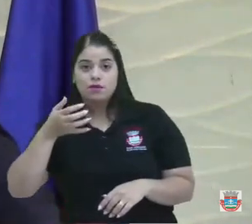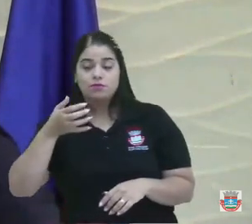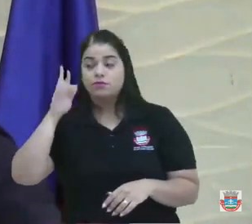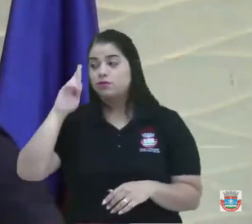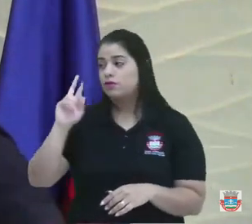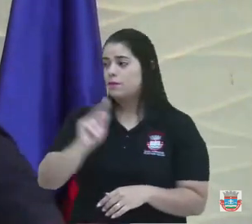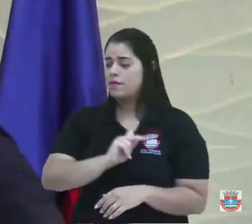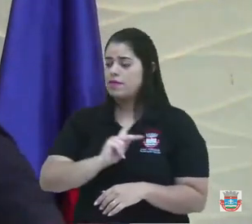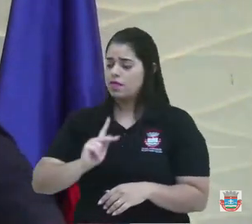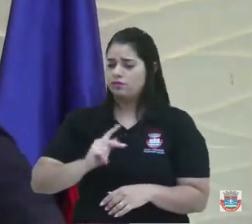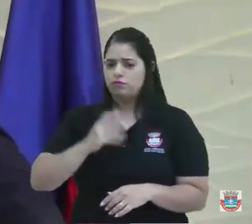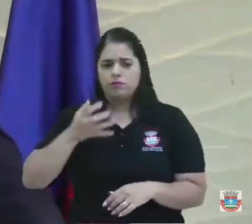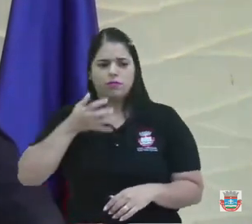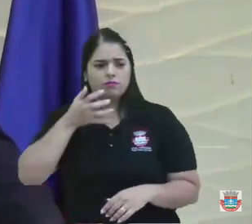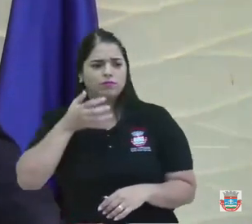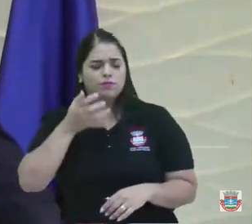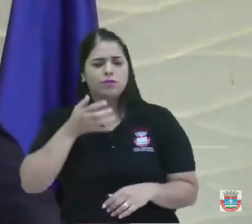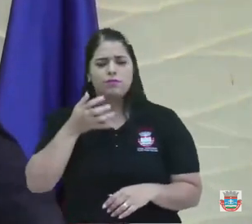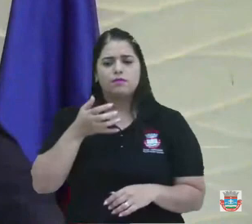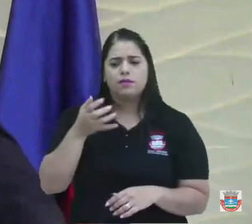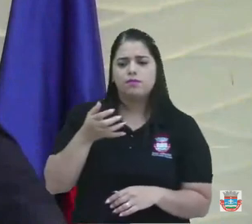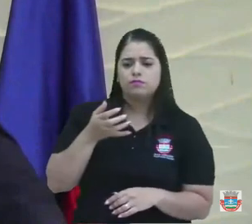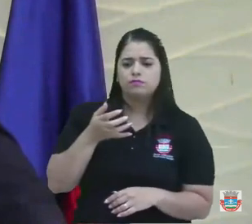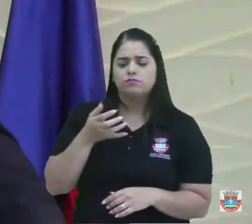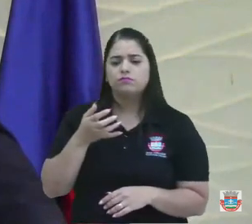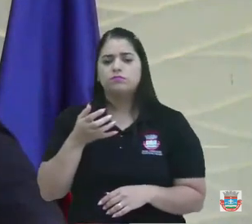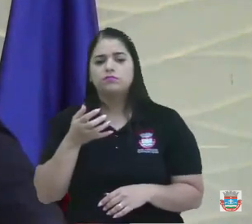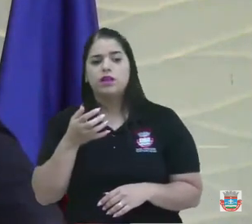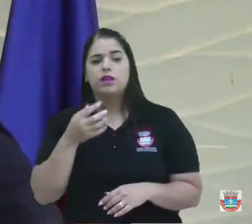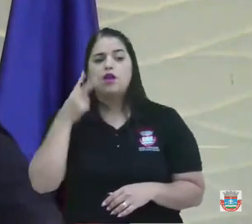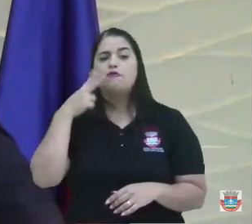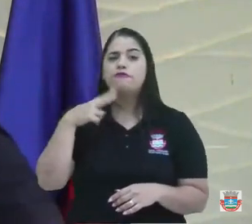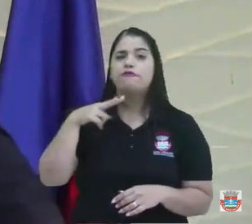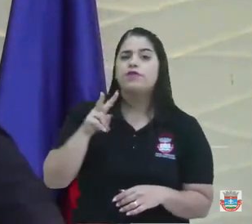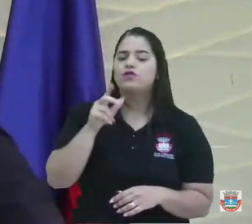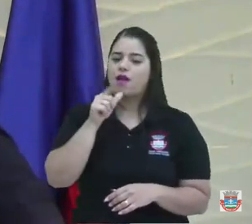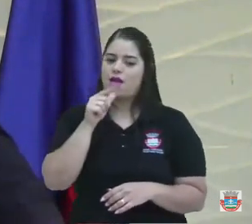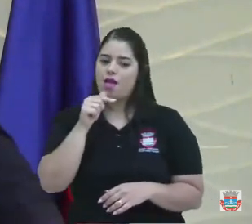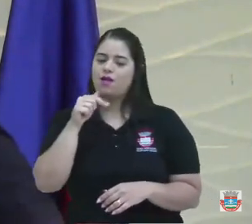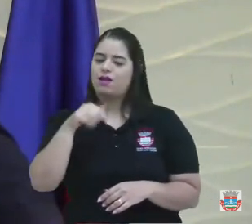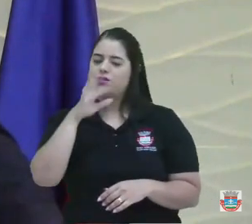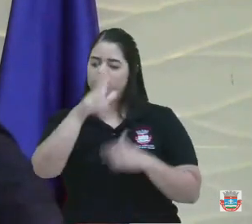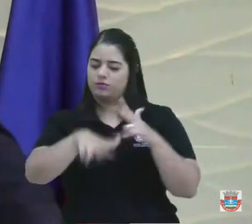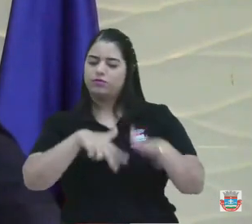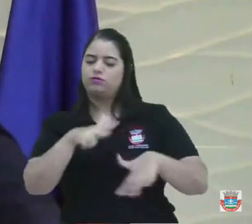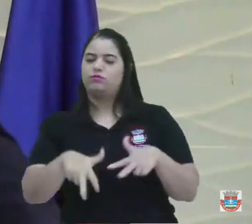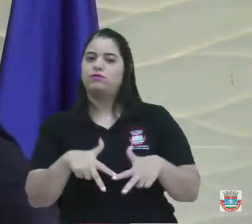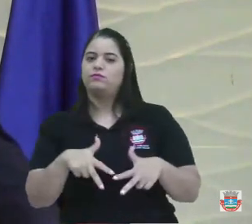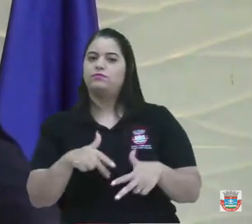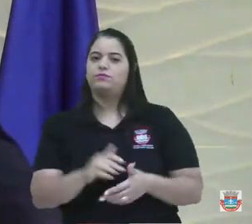que, acompanhando essa questão da água em nosso município, a gente